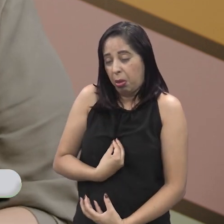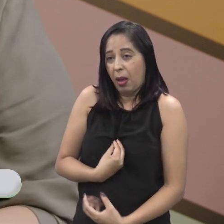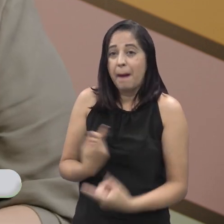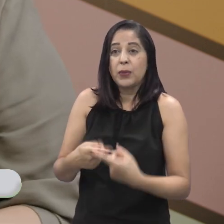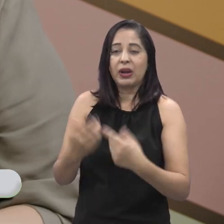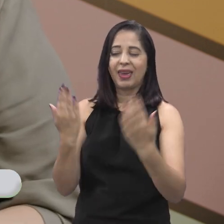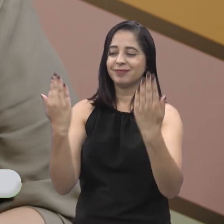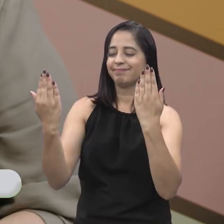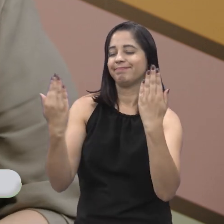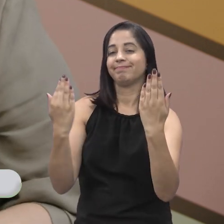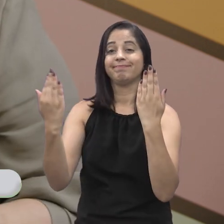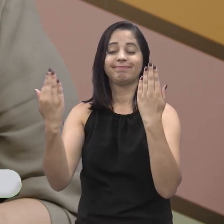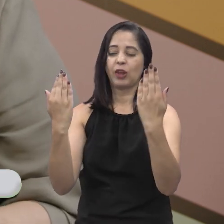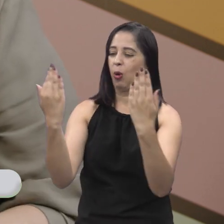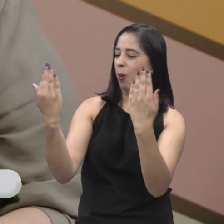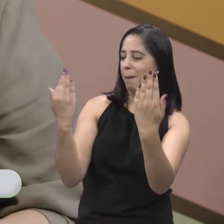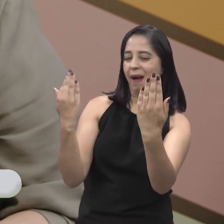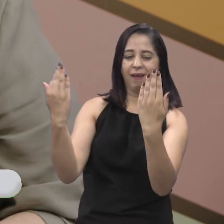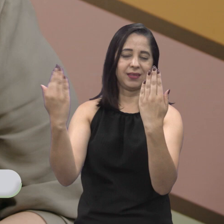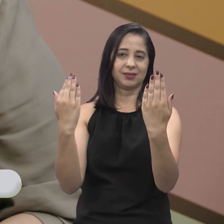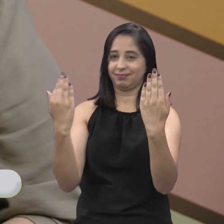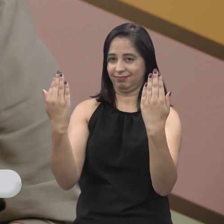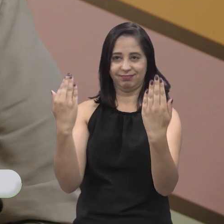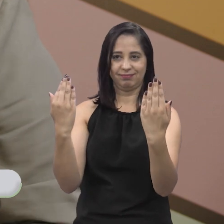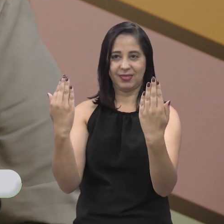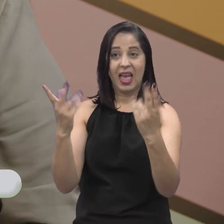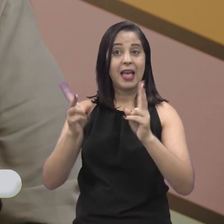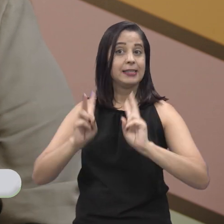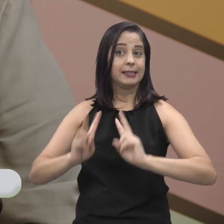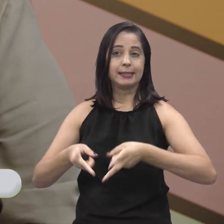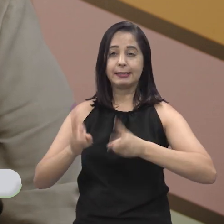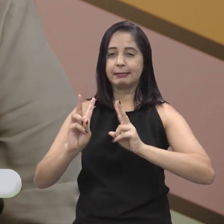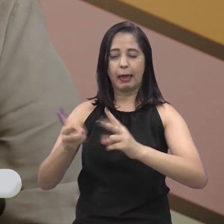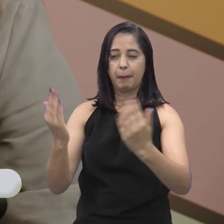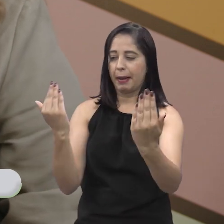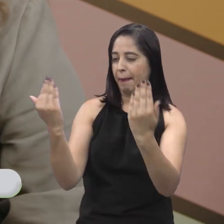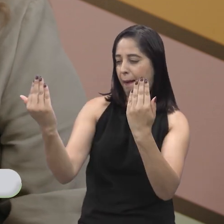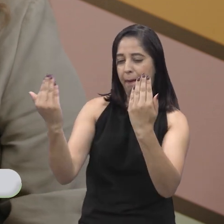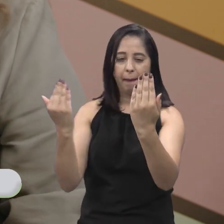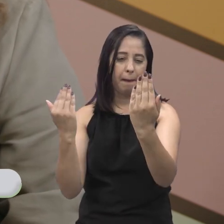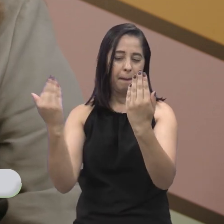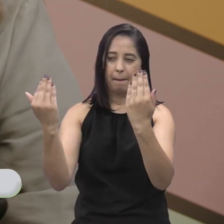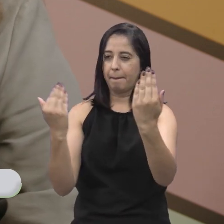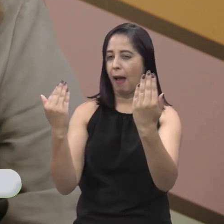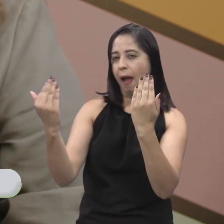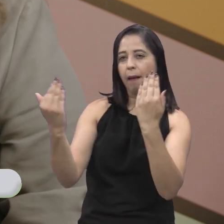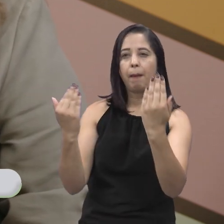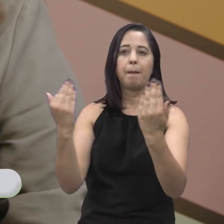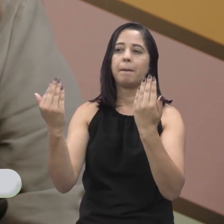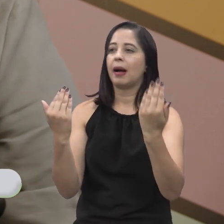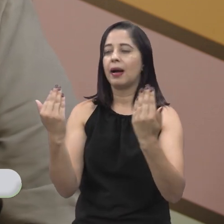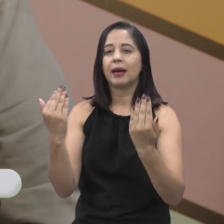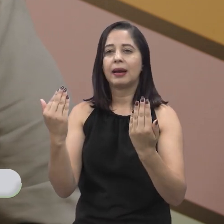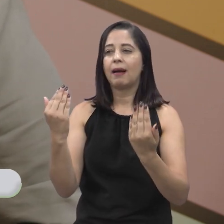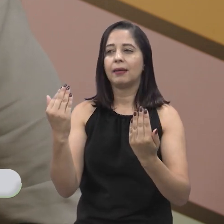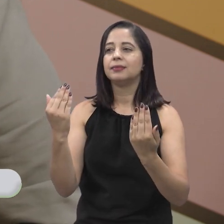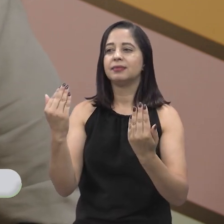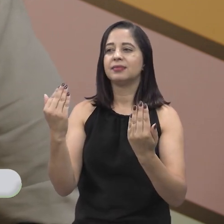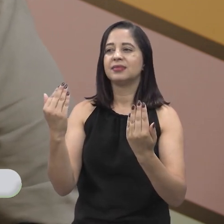proposto socialmente, né? O nosso cérebro, ele sempre busca esse referencial, né? Para que a gente possa melhorar, fazer